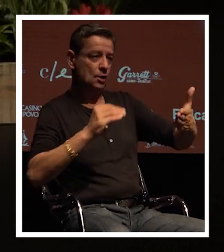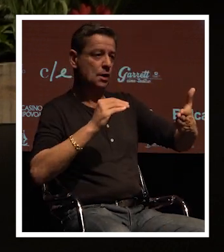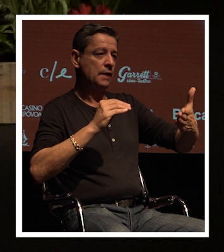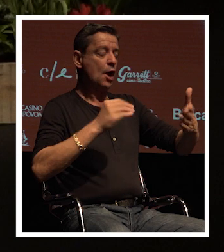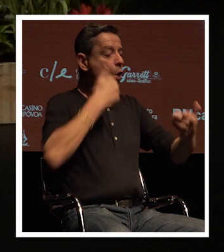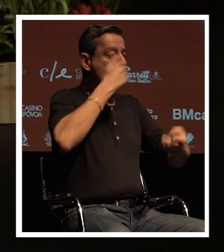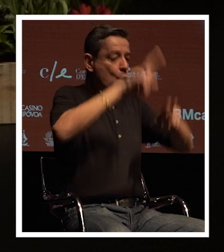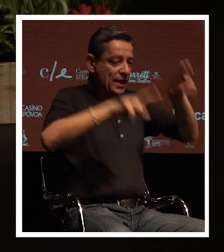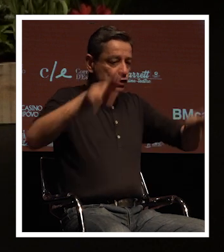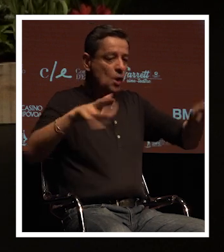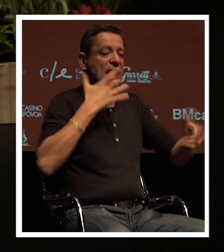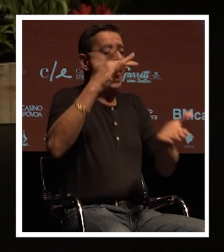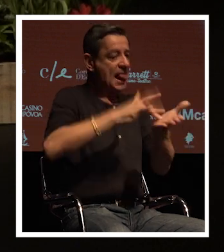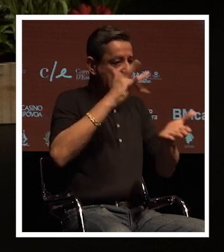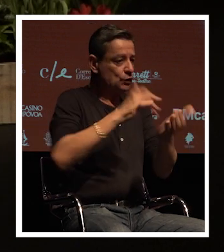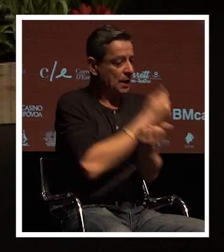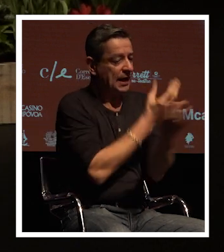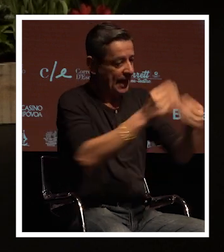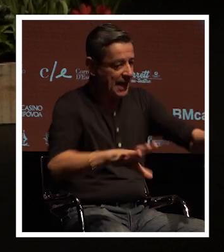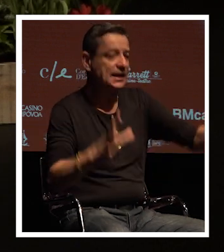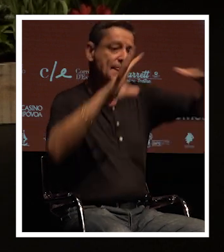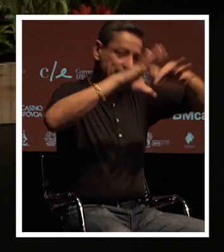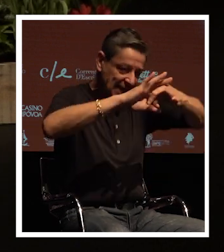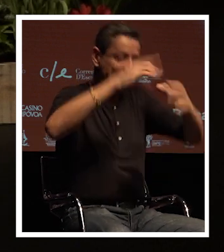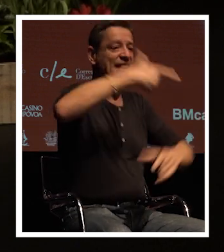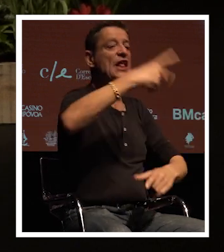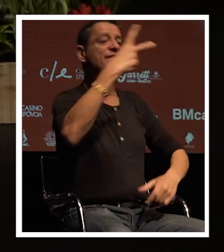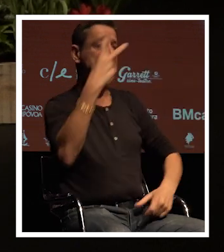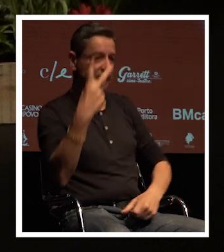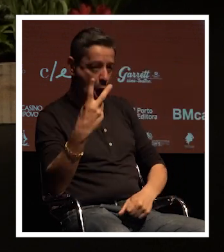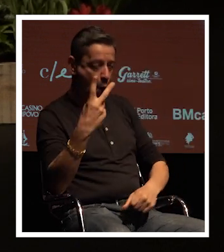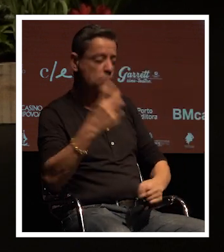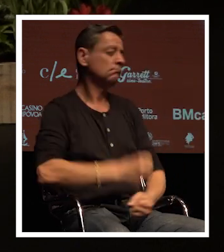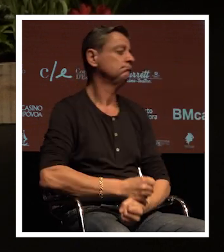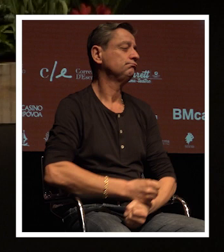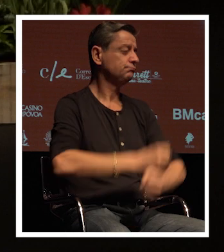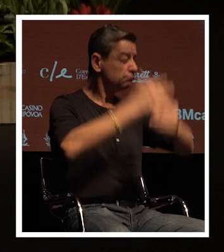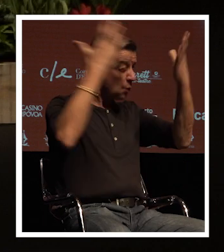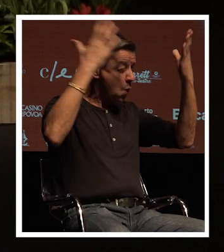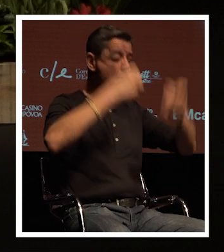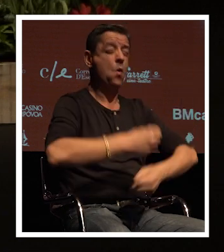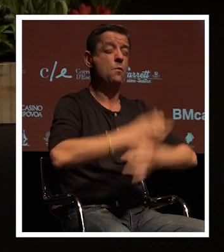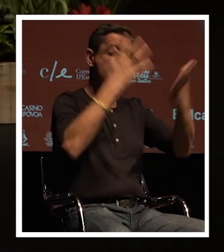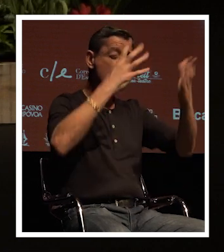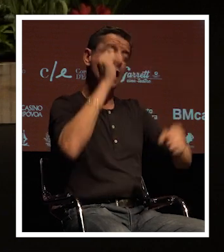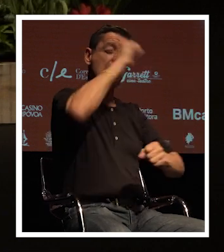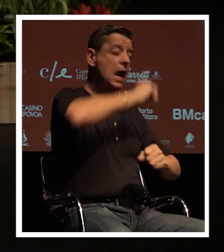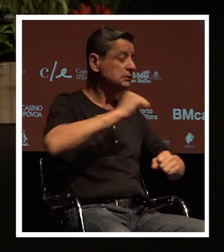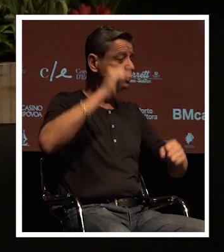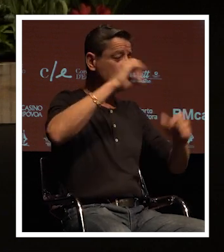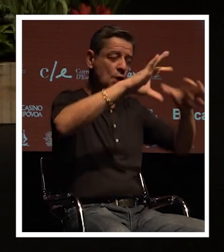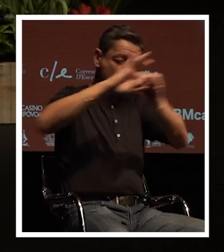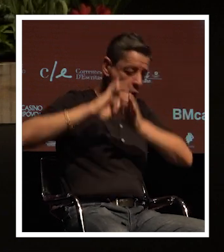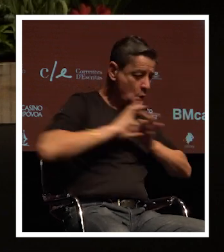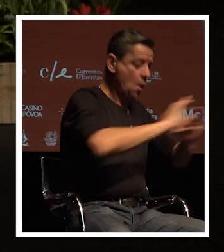coleções de livros juvenis que foram adaptadas à televisão devemos lhe inúmeras letras de fados e canções colaborando com nomes tão